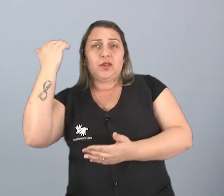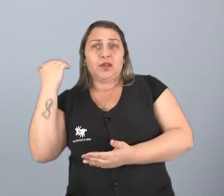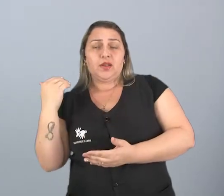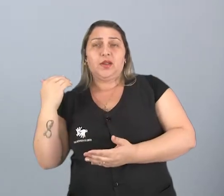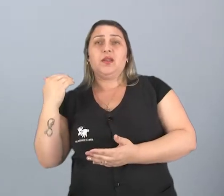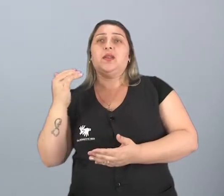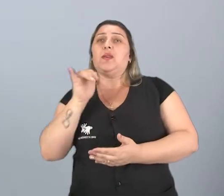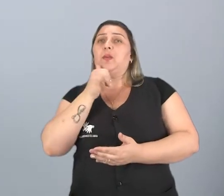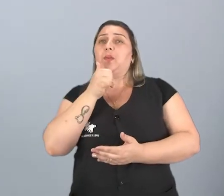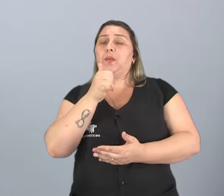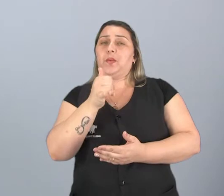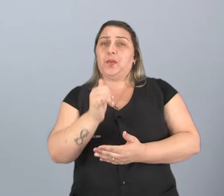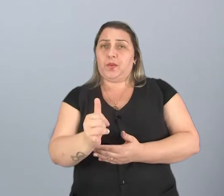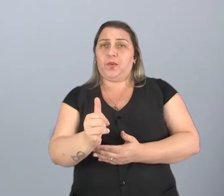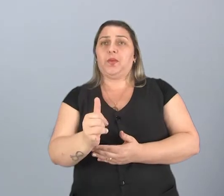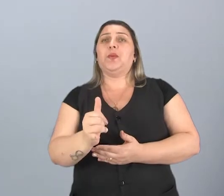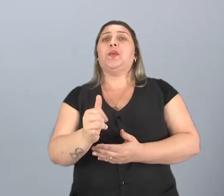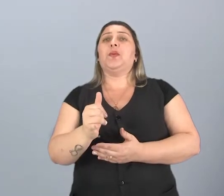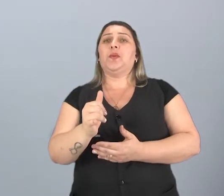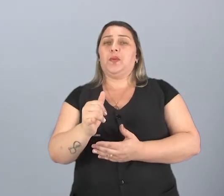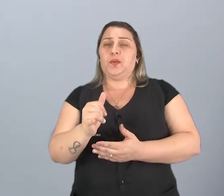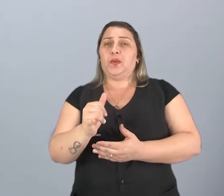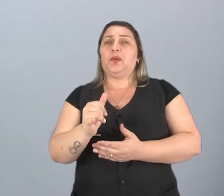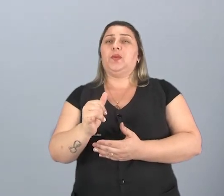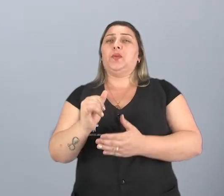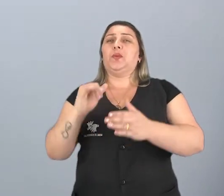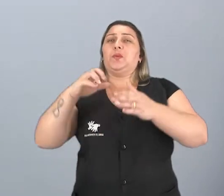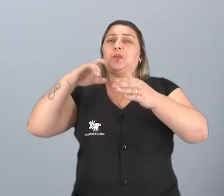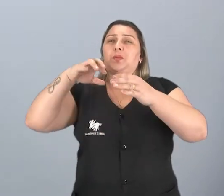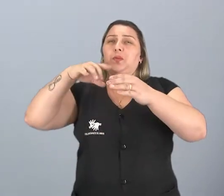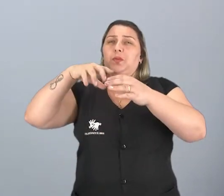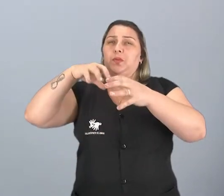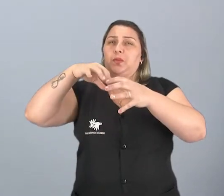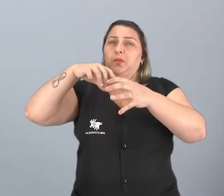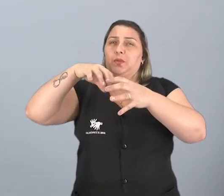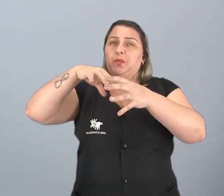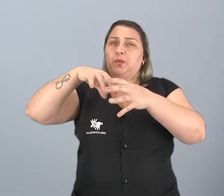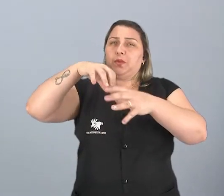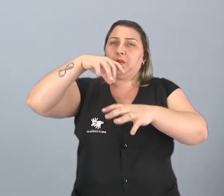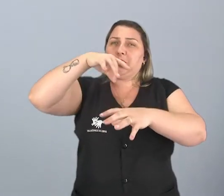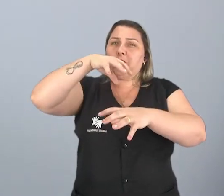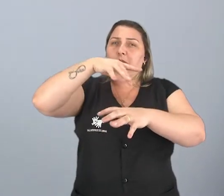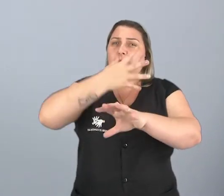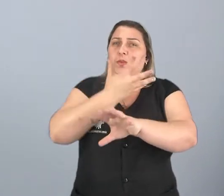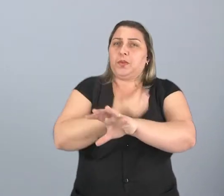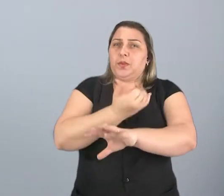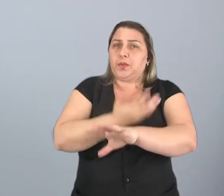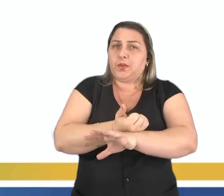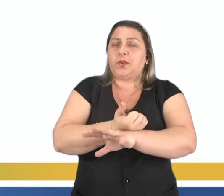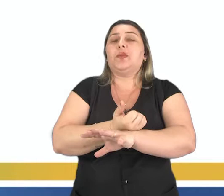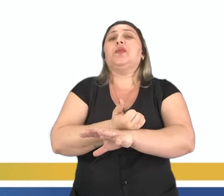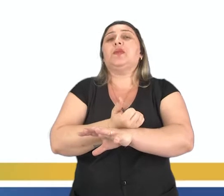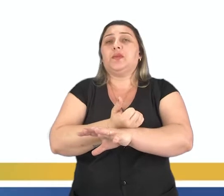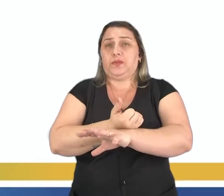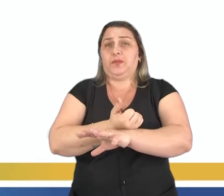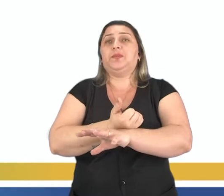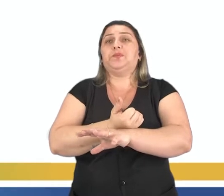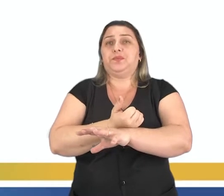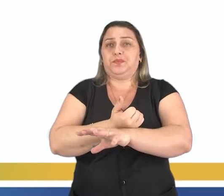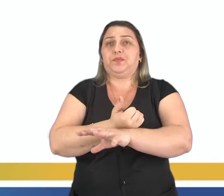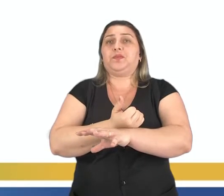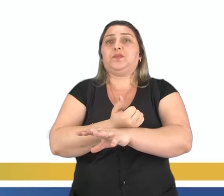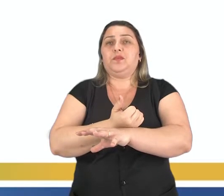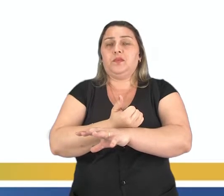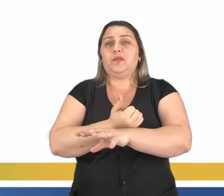ondas eletromagnéticas de alta penetração nos tecidos humanos, e esses raios ultravioletas eles